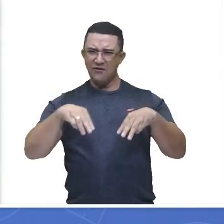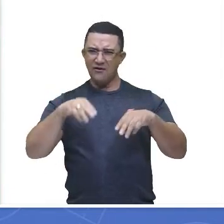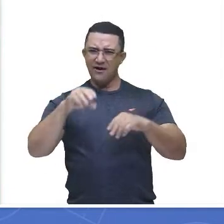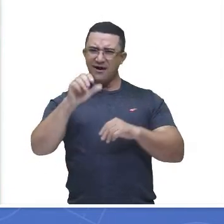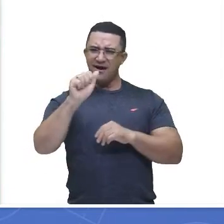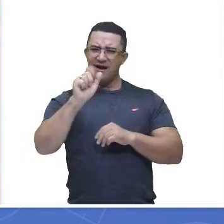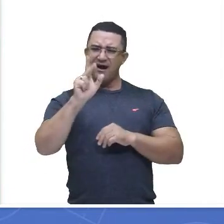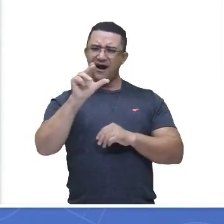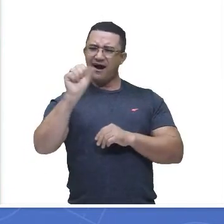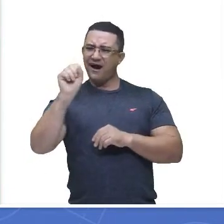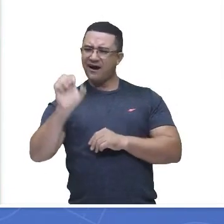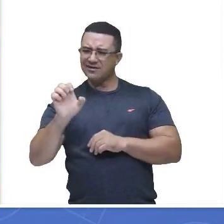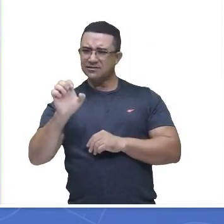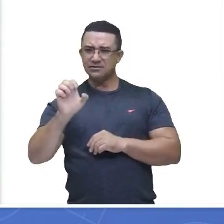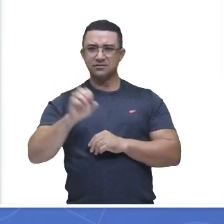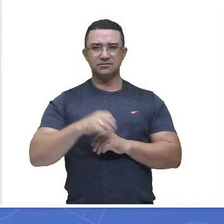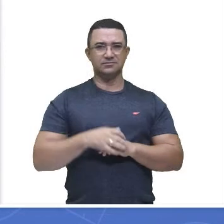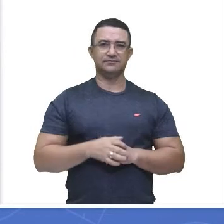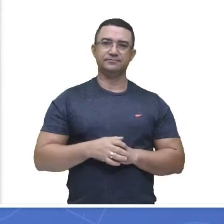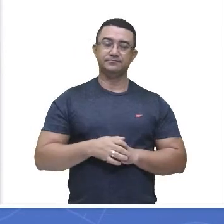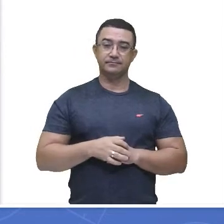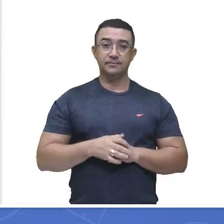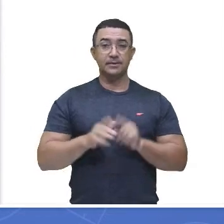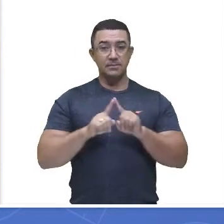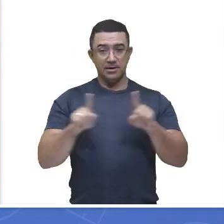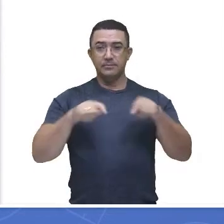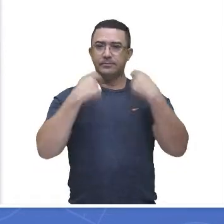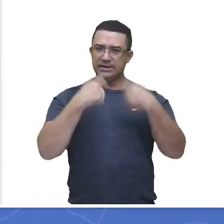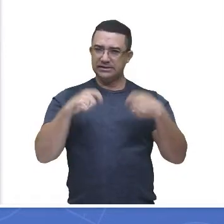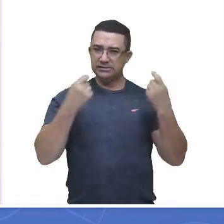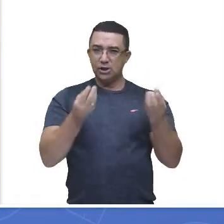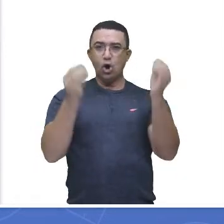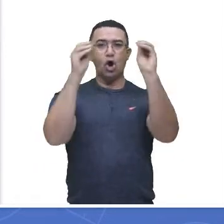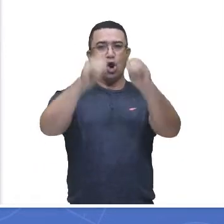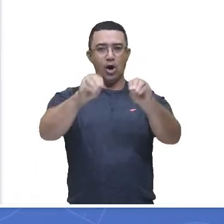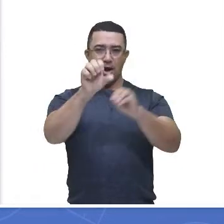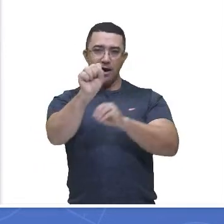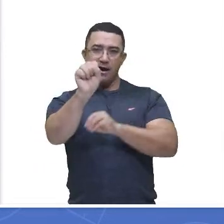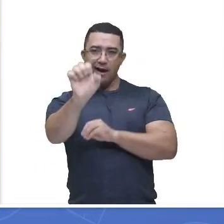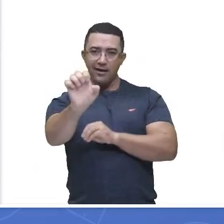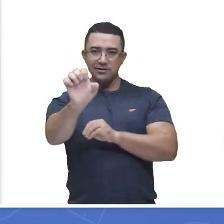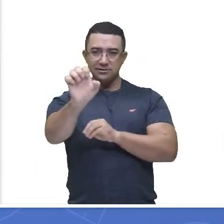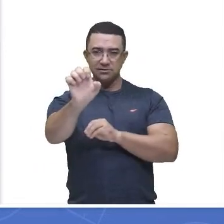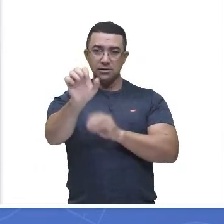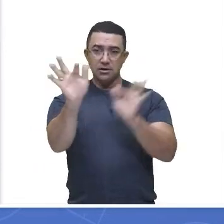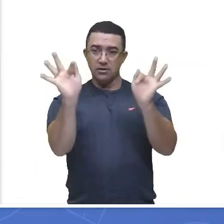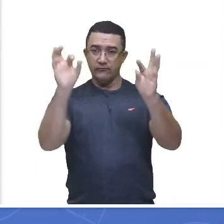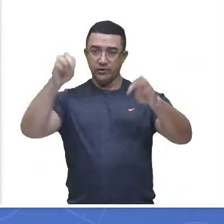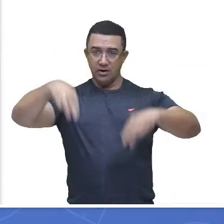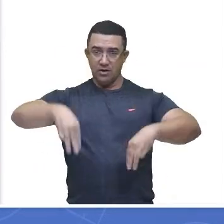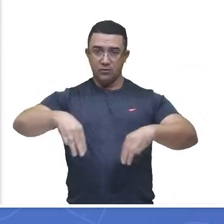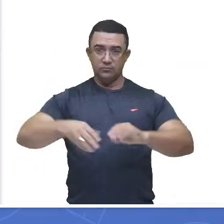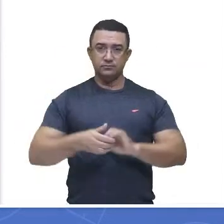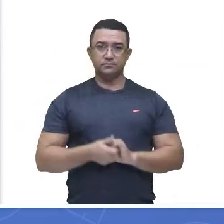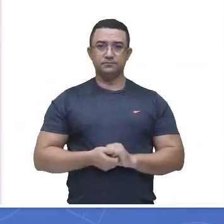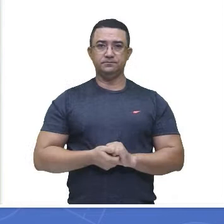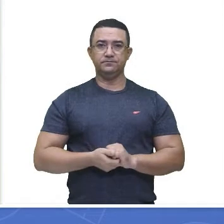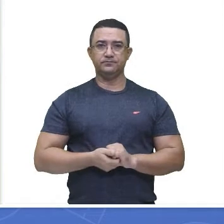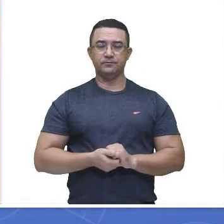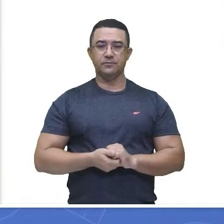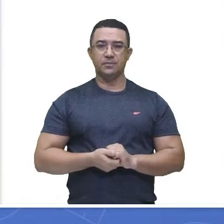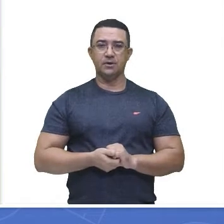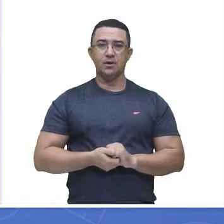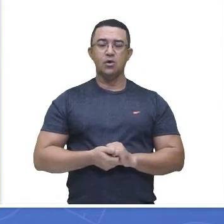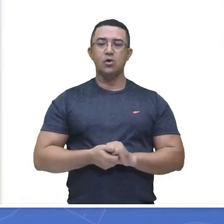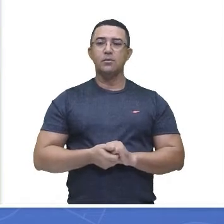verbo pronominal. Então, ele necessita desse ser aqui, né? O que acontece? Quando a gente vai